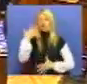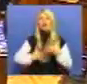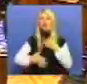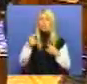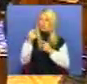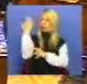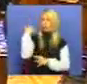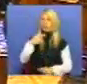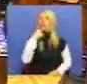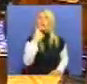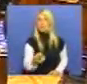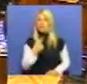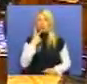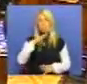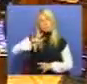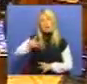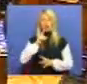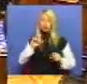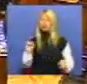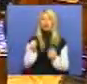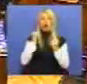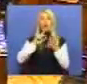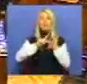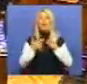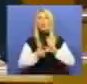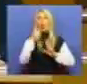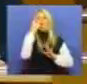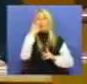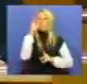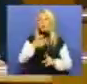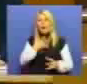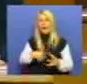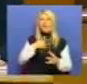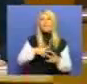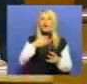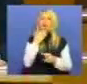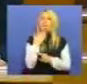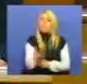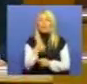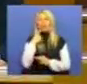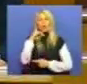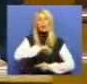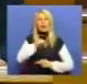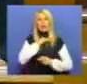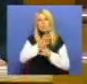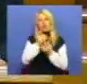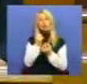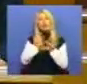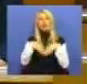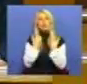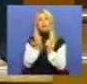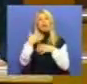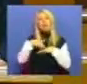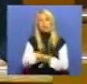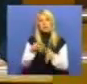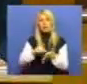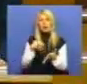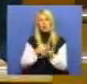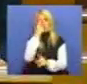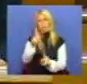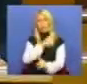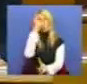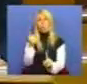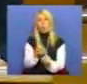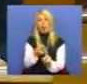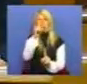que no país do choque tecnológico, um candidato ao rendimento social de inserção espera 1 ano pela resposta a uma prestação social